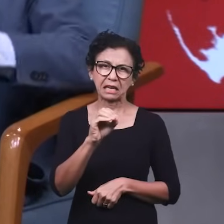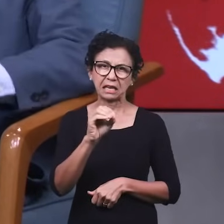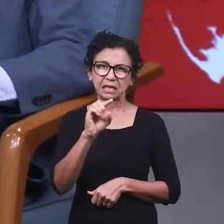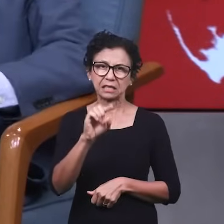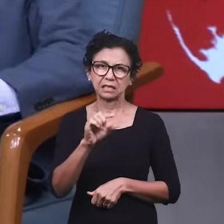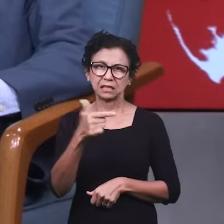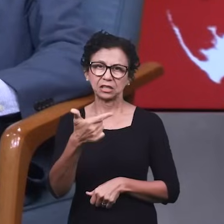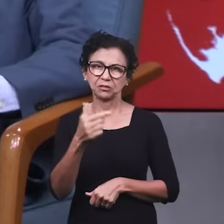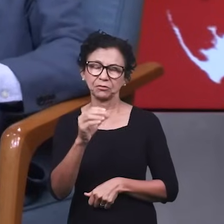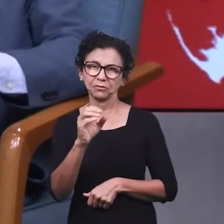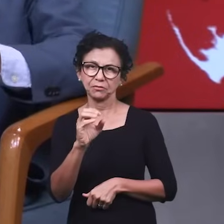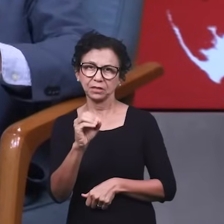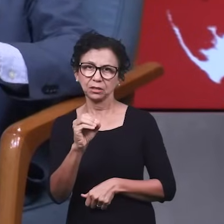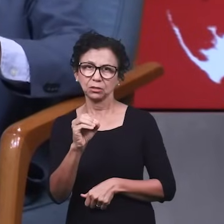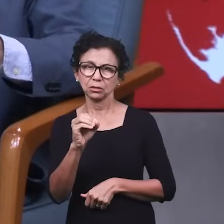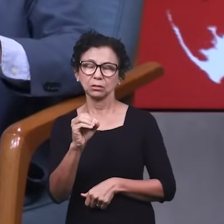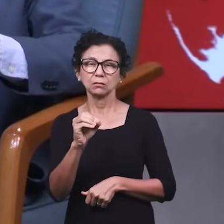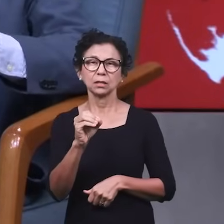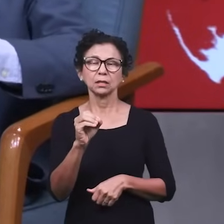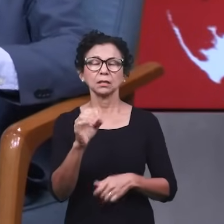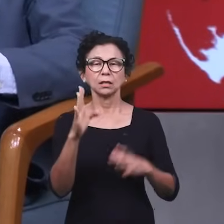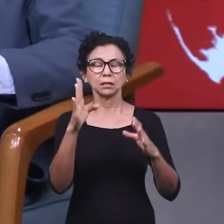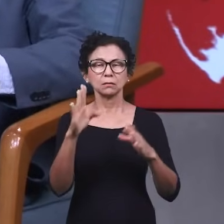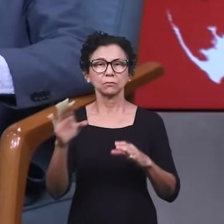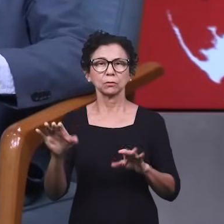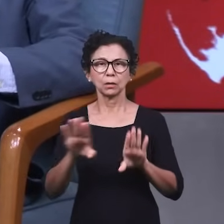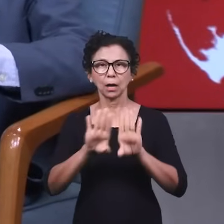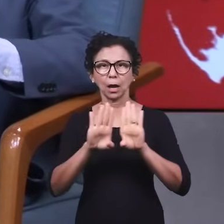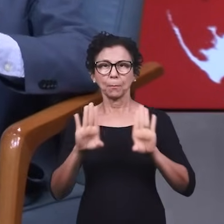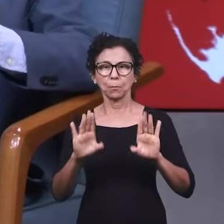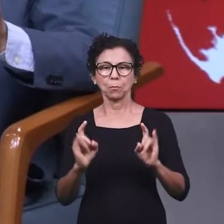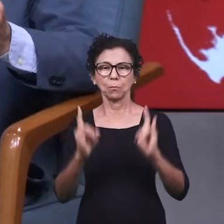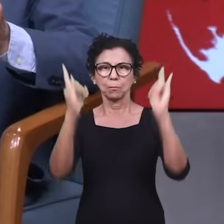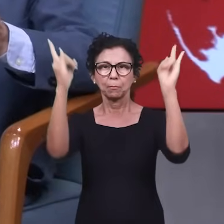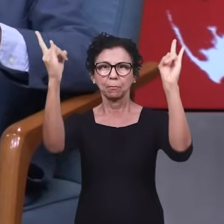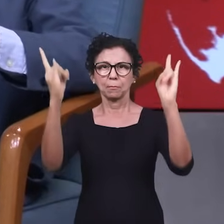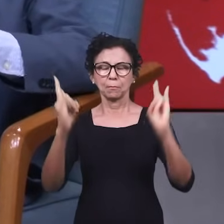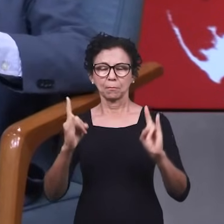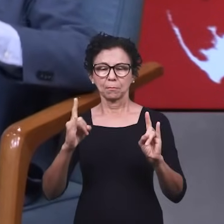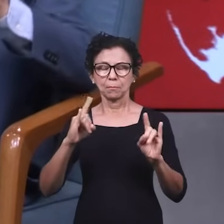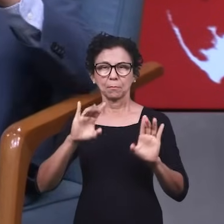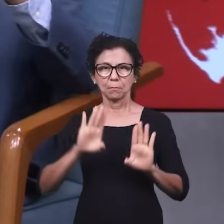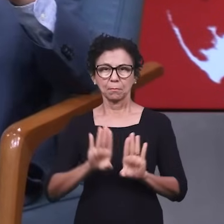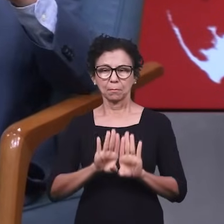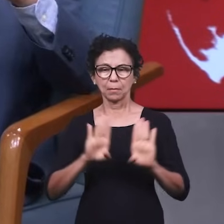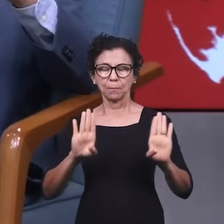10h30, e começaram ali a tocar uns instrumentos, né?